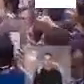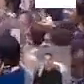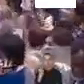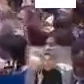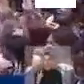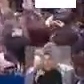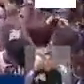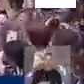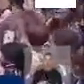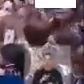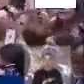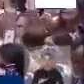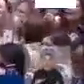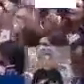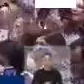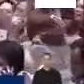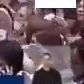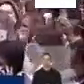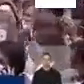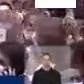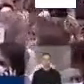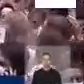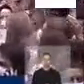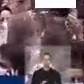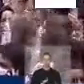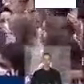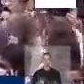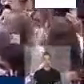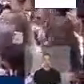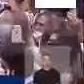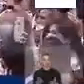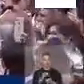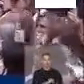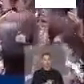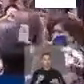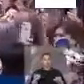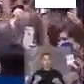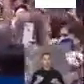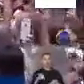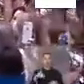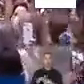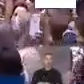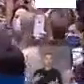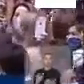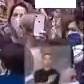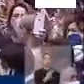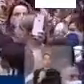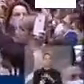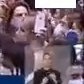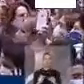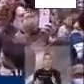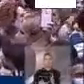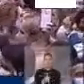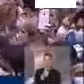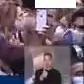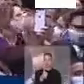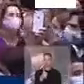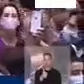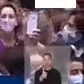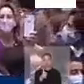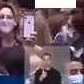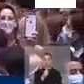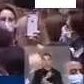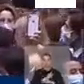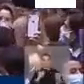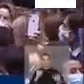branco. Neste momento, a gente lembra que o processo é o seguinte, gente. Primeiro é